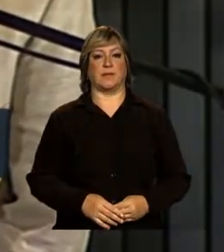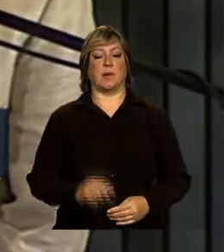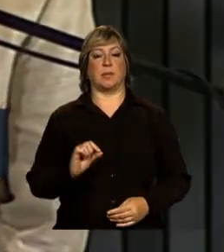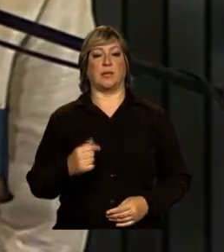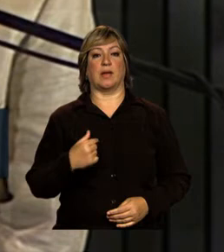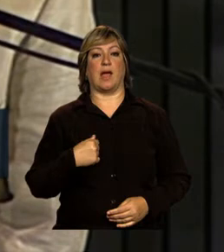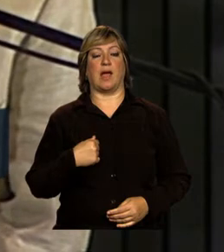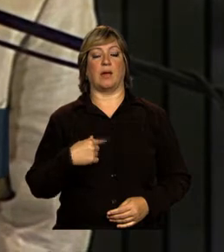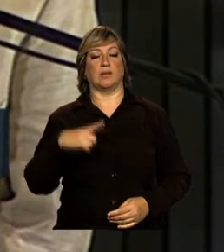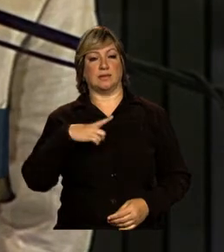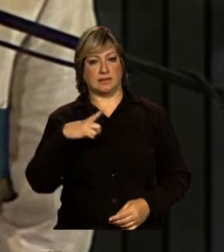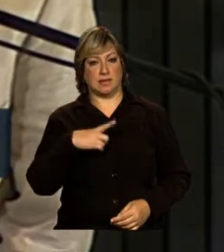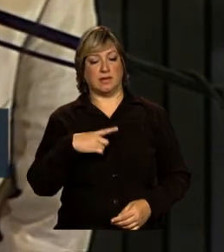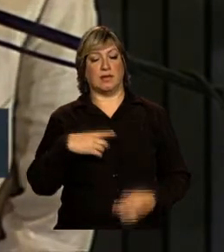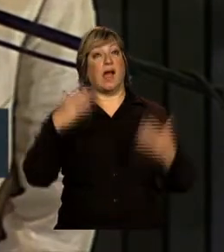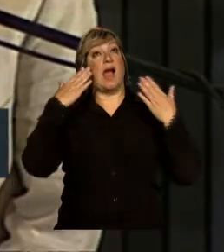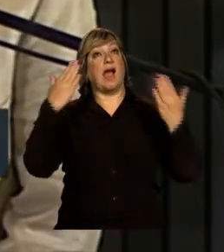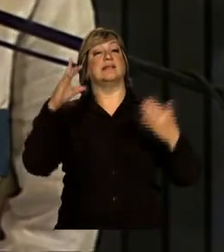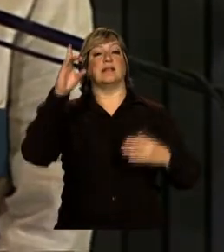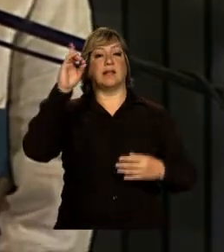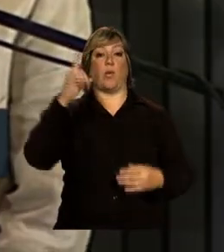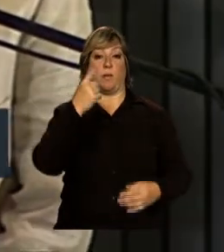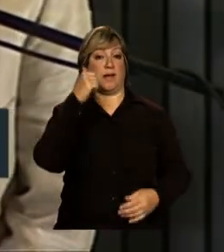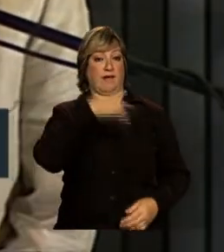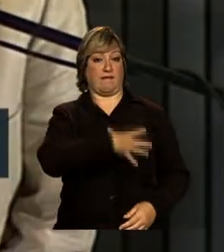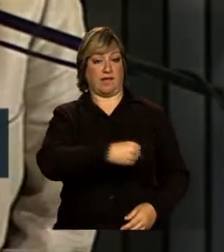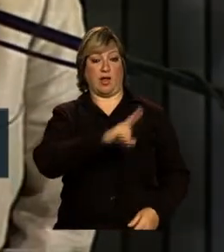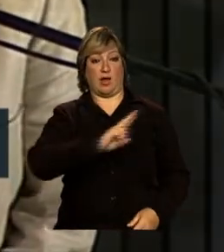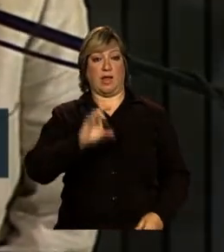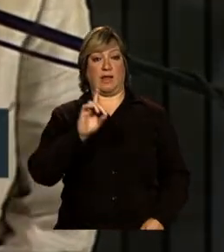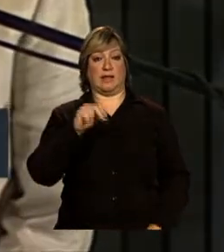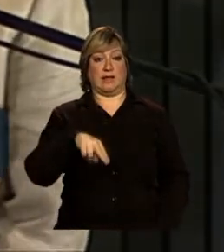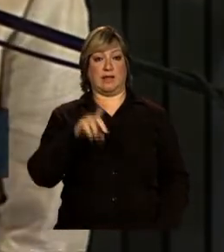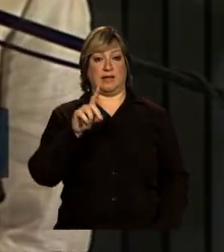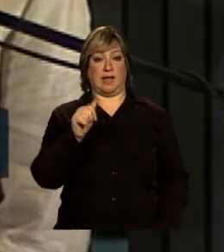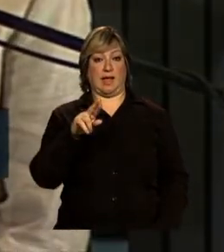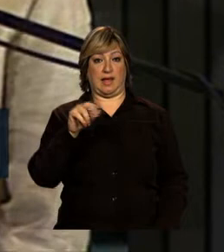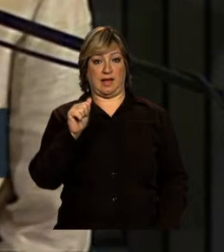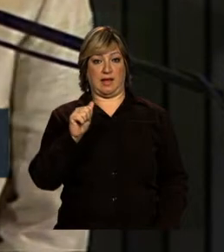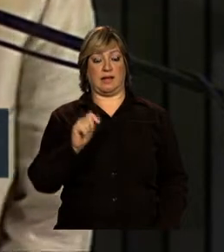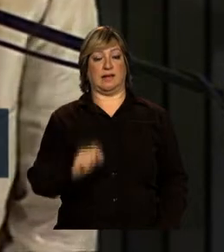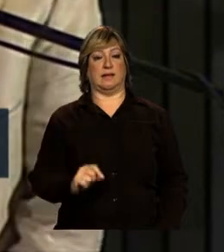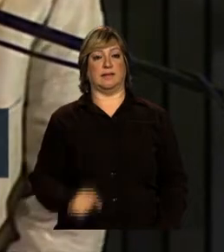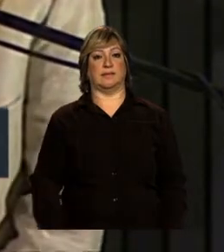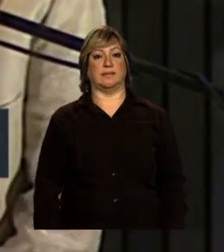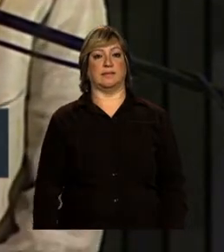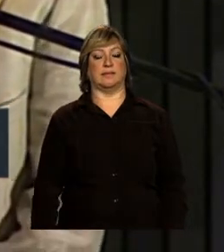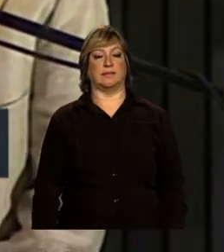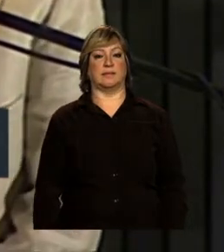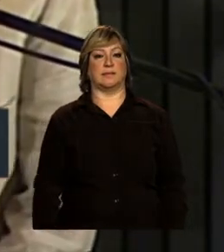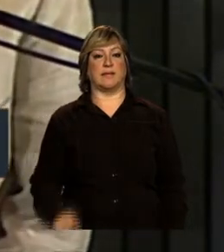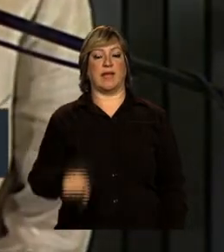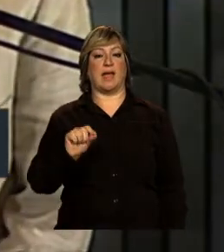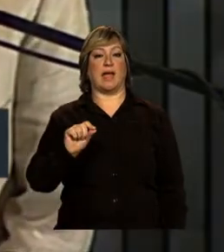tenho, graças a Deus, uma filha chamada Dandara Mariana Narraes Evaristo Cabral,